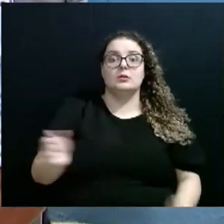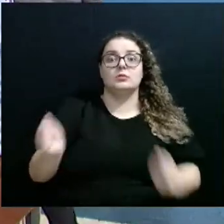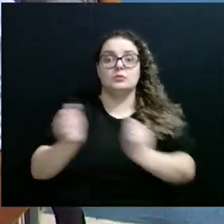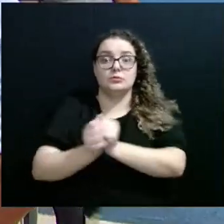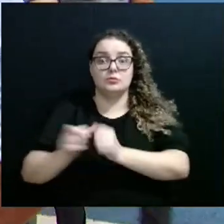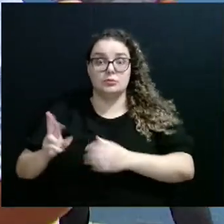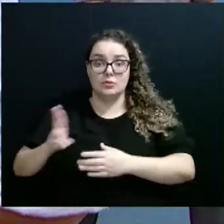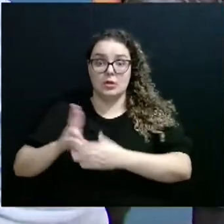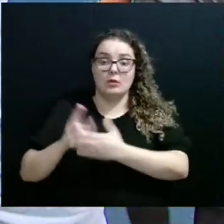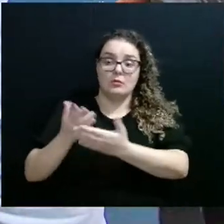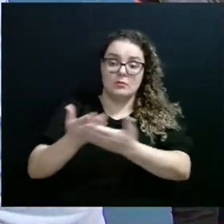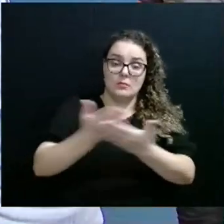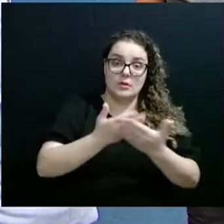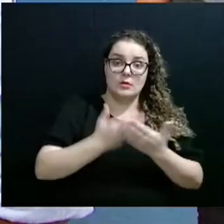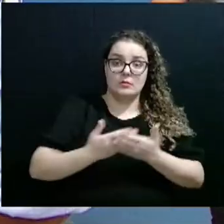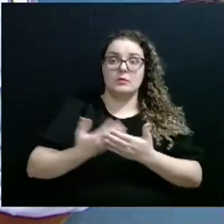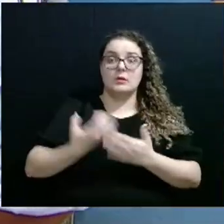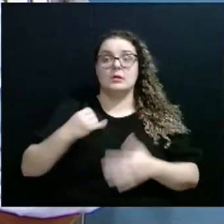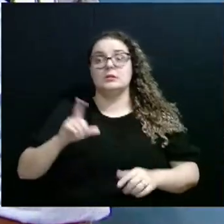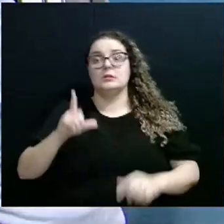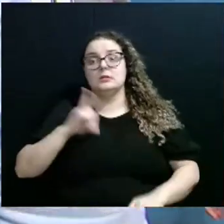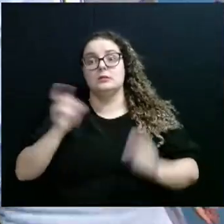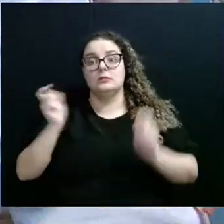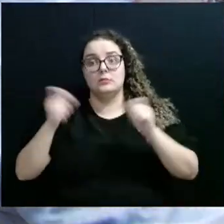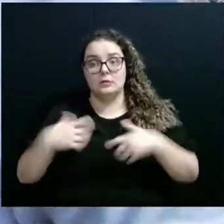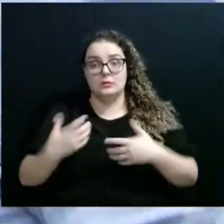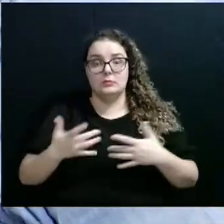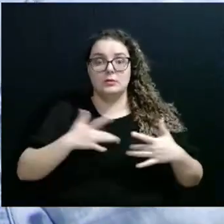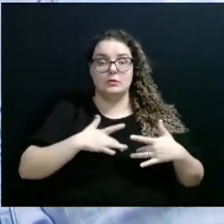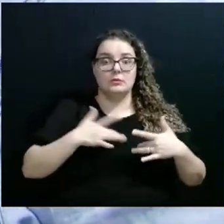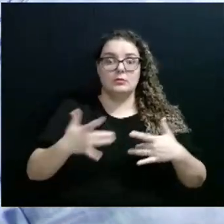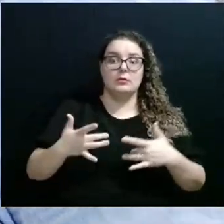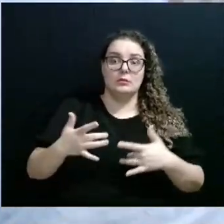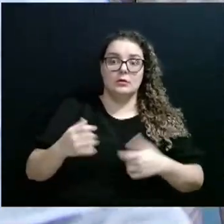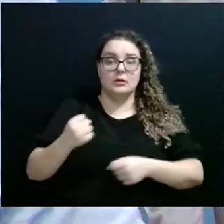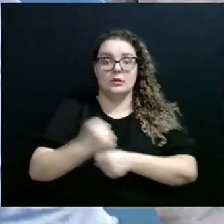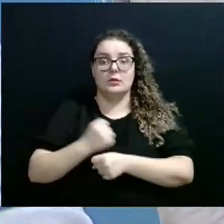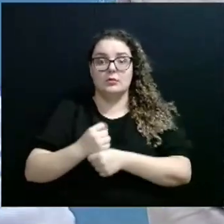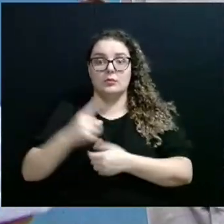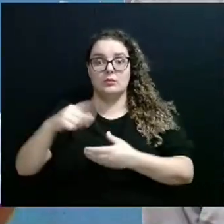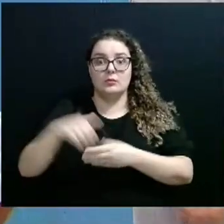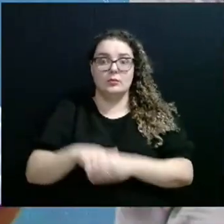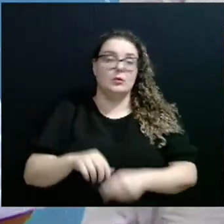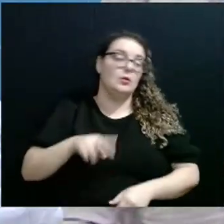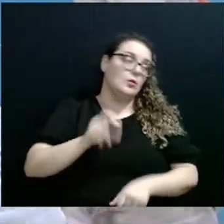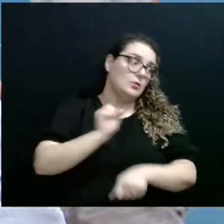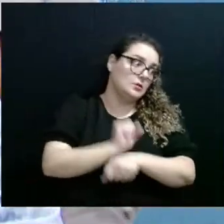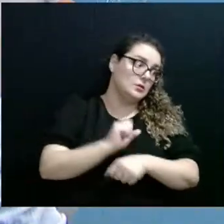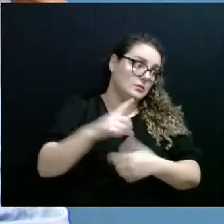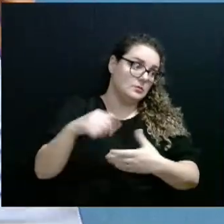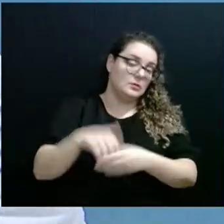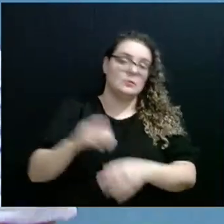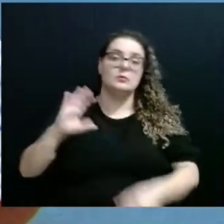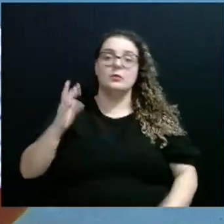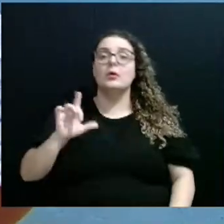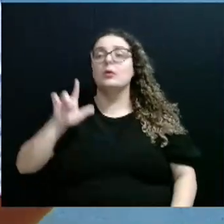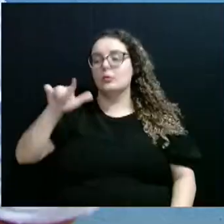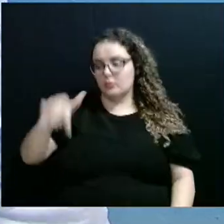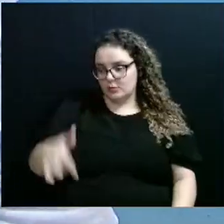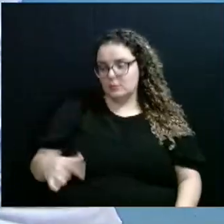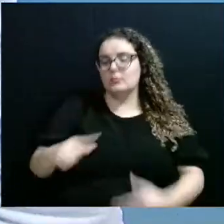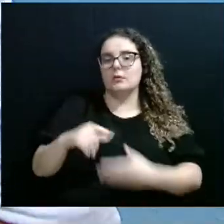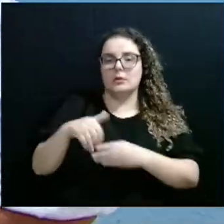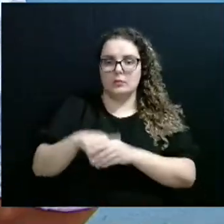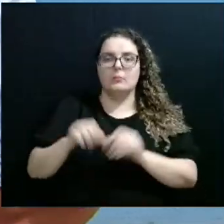para ver se há possibilidade de fazer essa doação em ano eleitoral. Ou esperar as eleições acontecer. Ou depois, após as eleições, a gente pode fazer essa